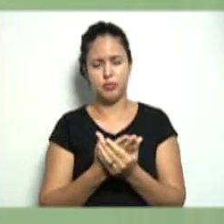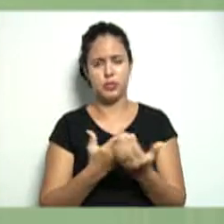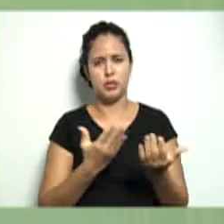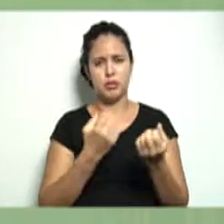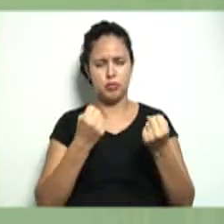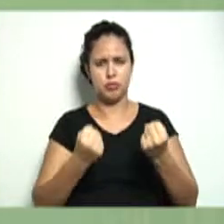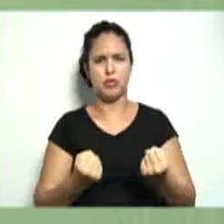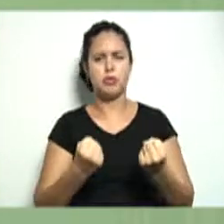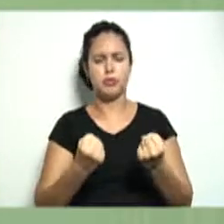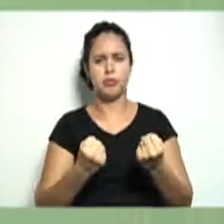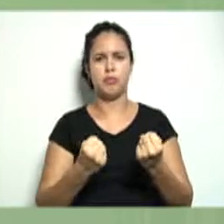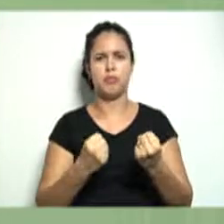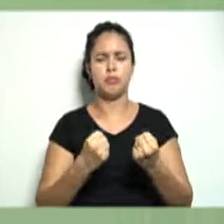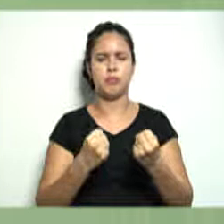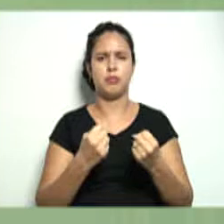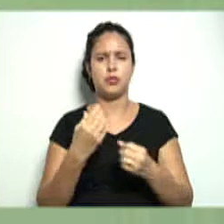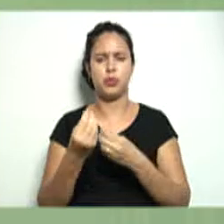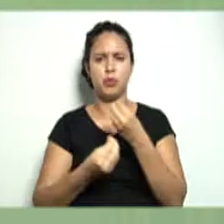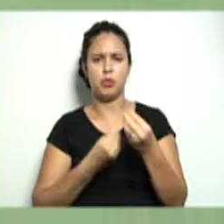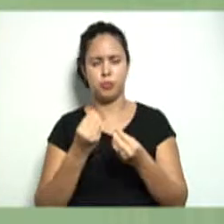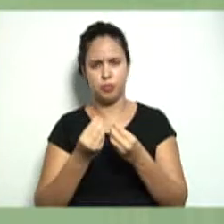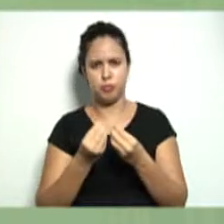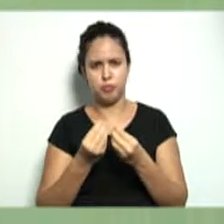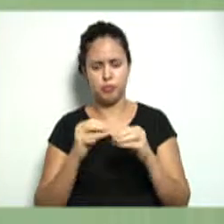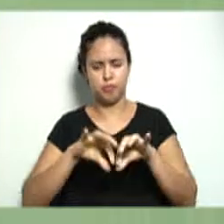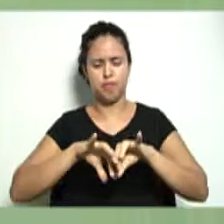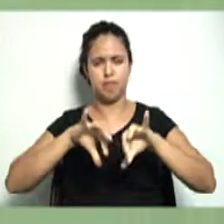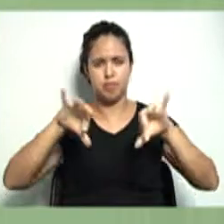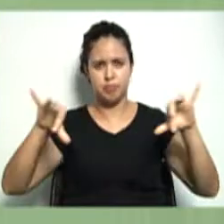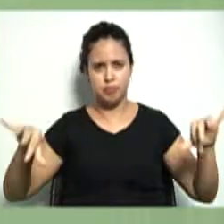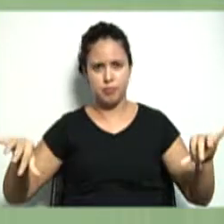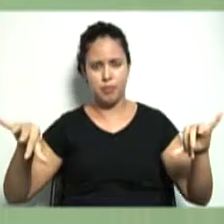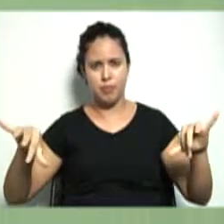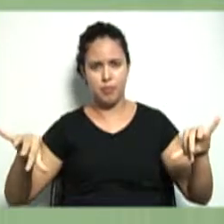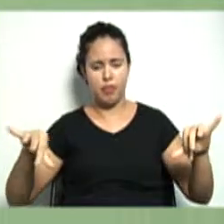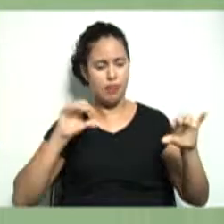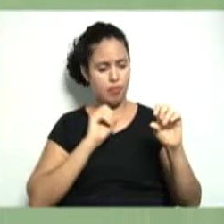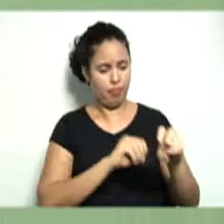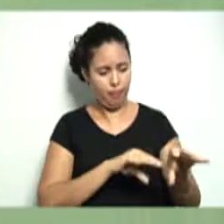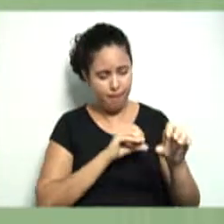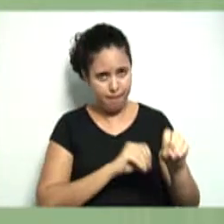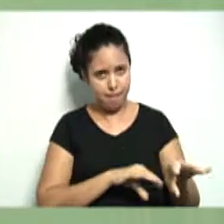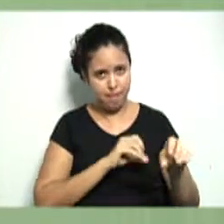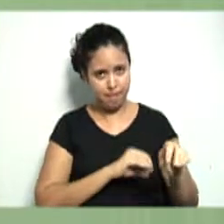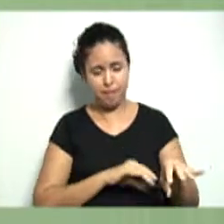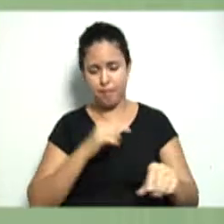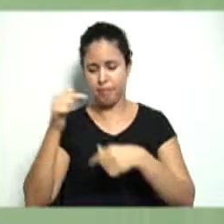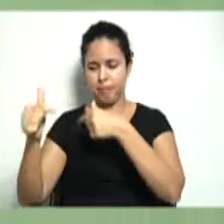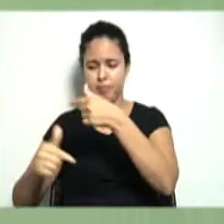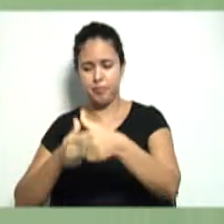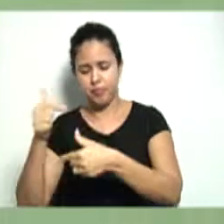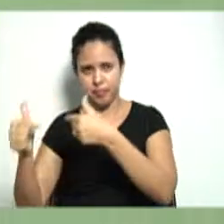consolidou da seguinte situação: separação entre instrução e o trabalho.